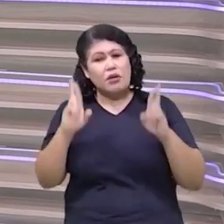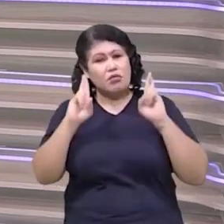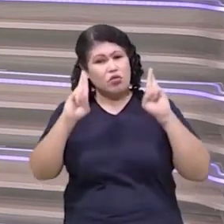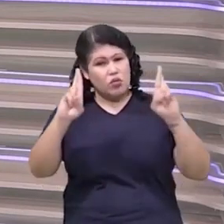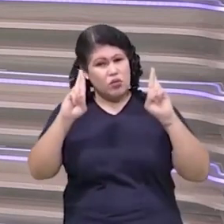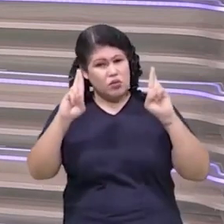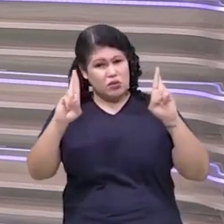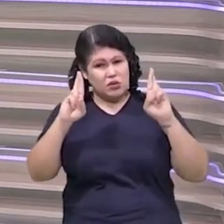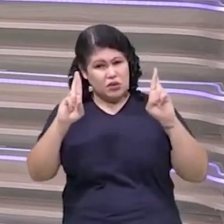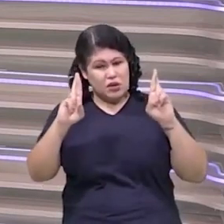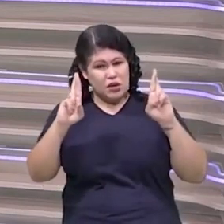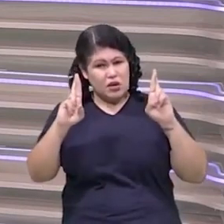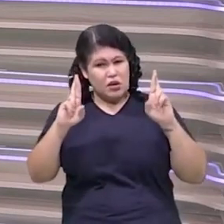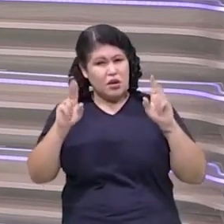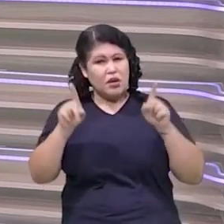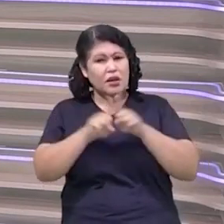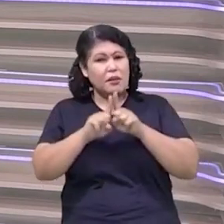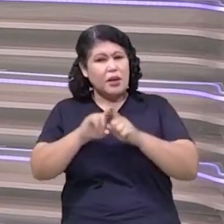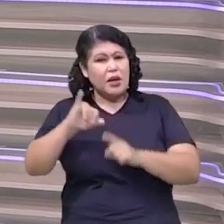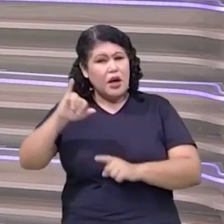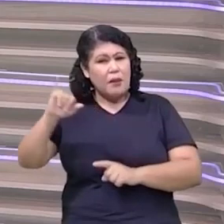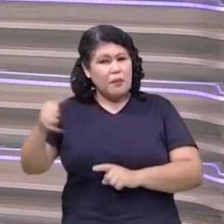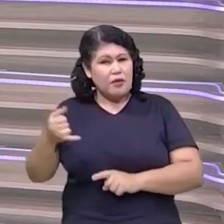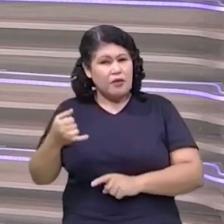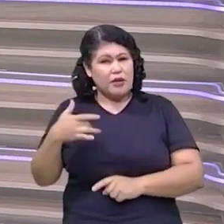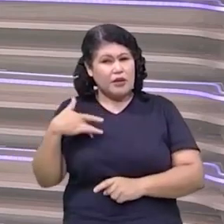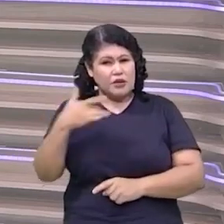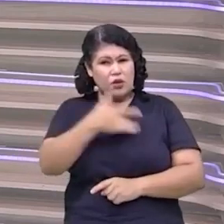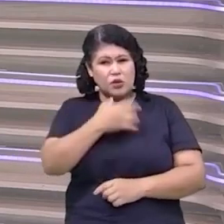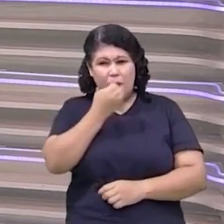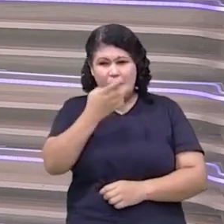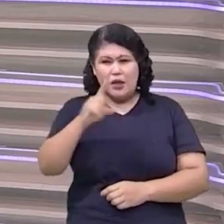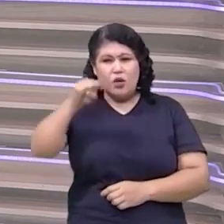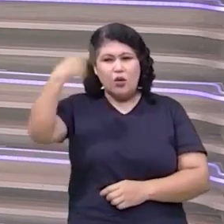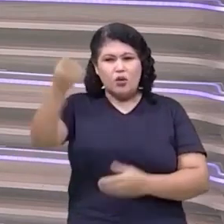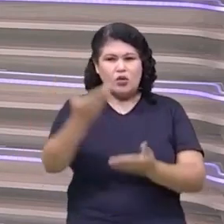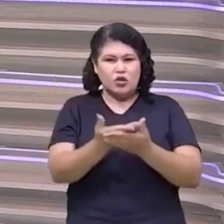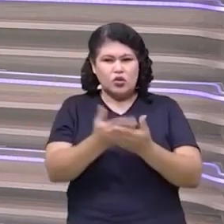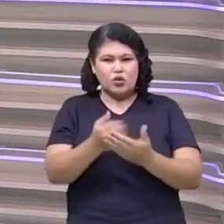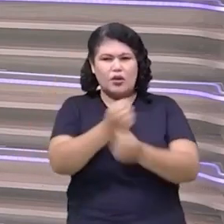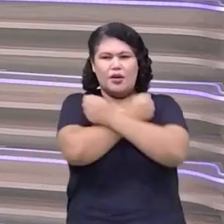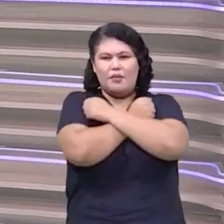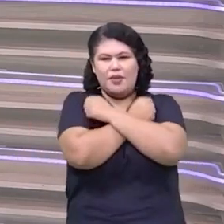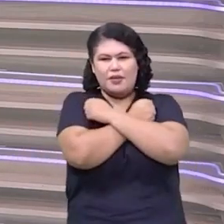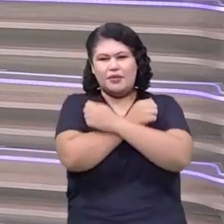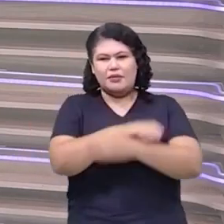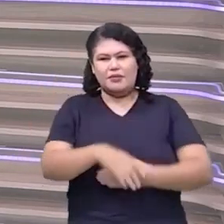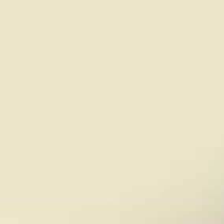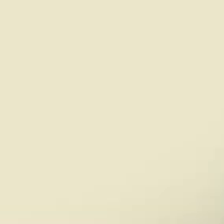vamos aproveitar para estar todos bem para a próxima aula, tá bom? Grande abraço.